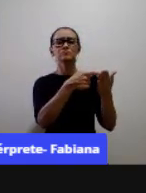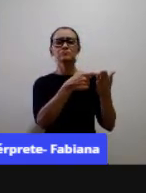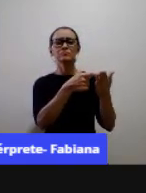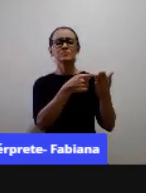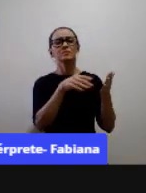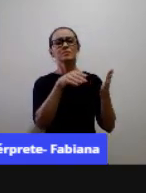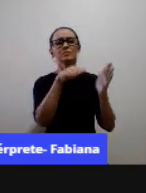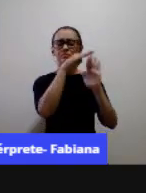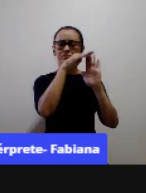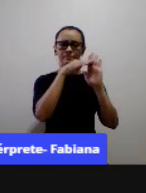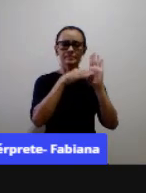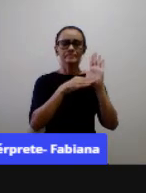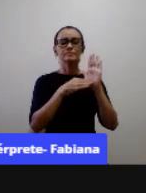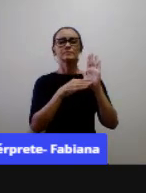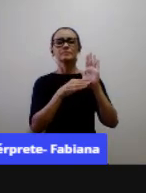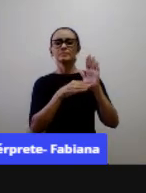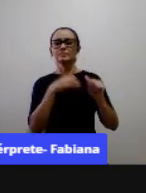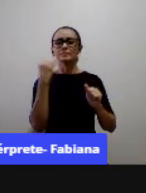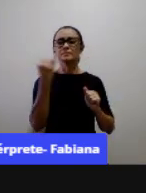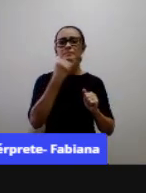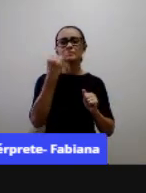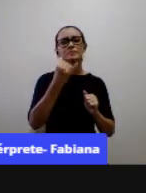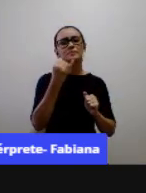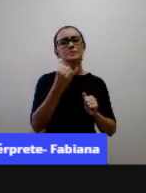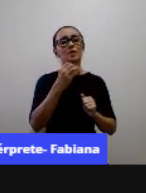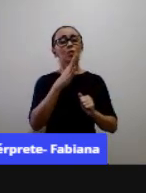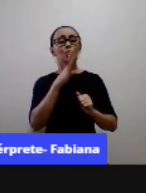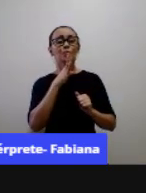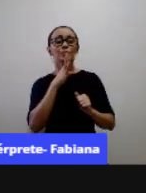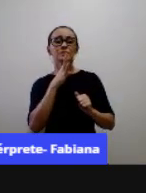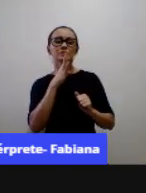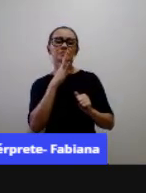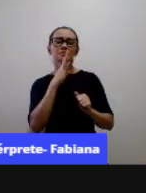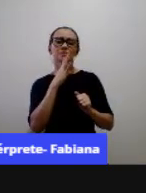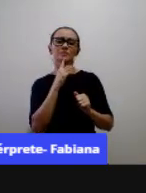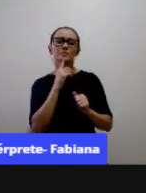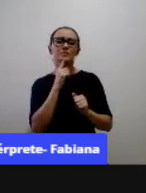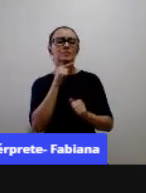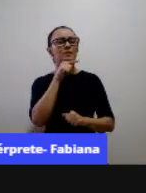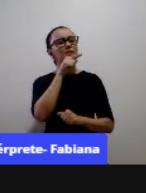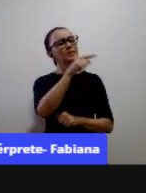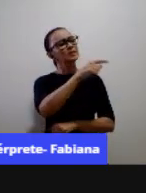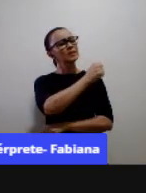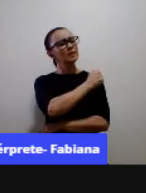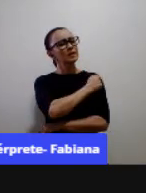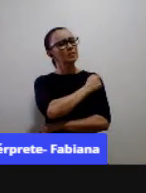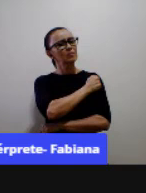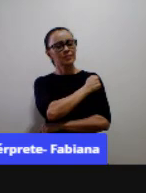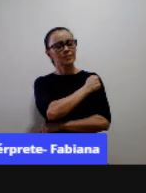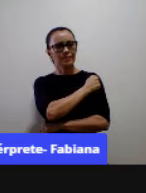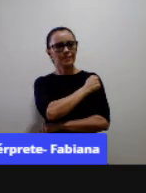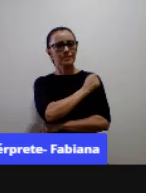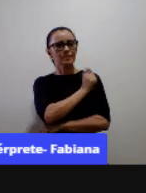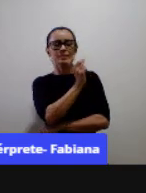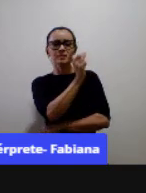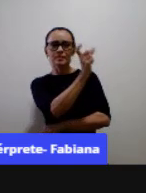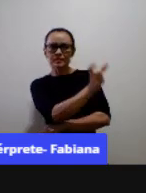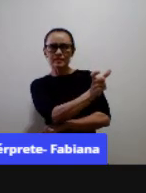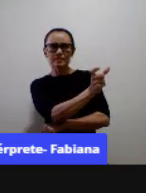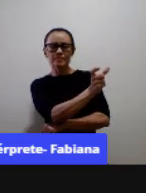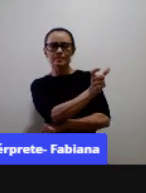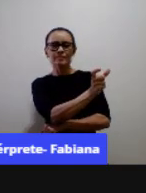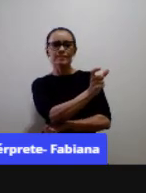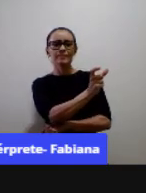muito importante. É importante saber de onde veio esse indivíduo, de onde veio essa